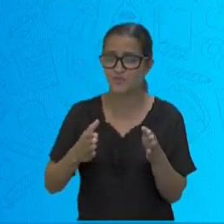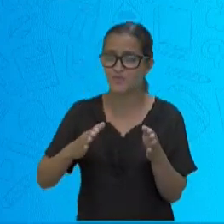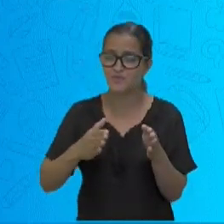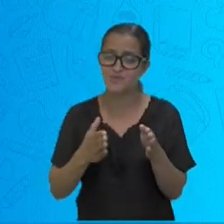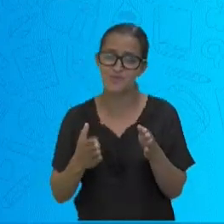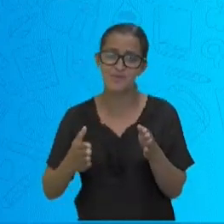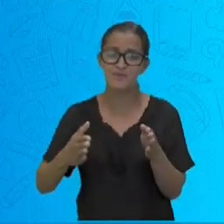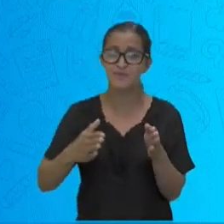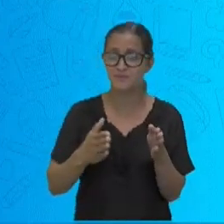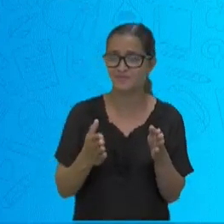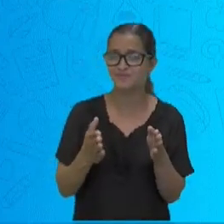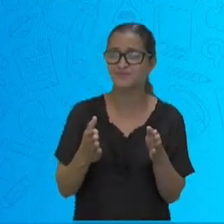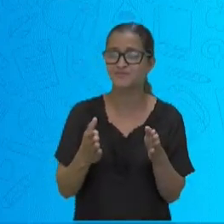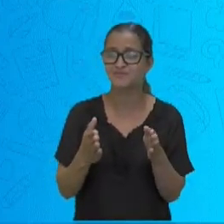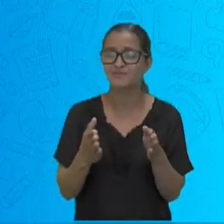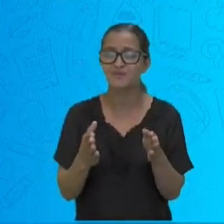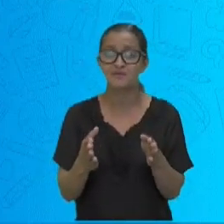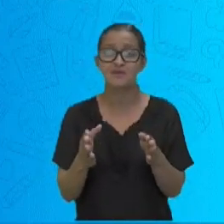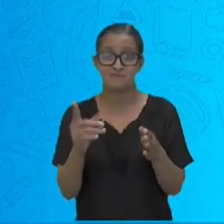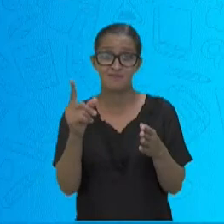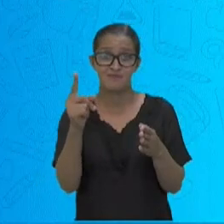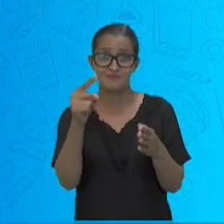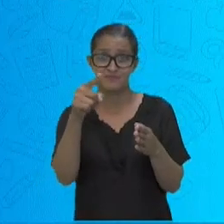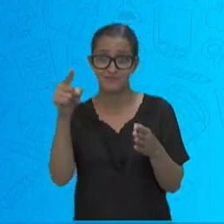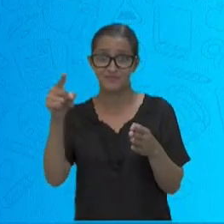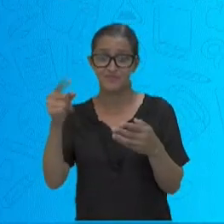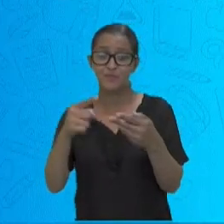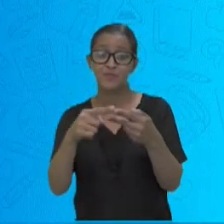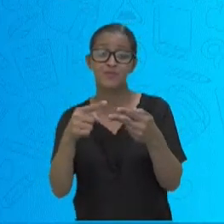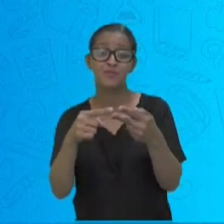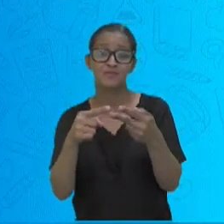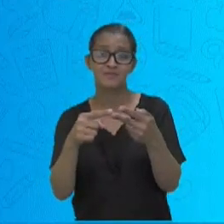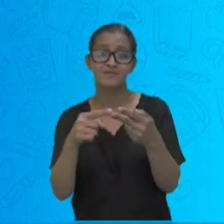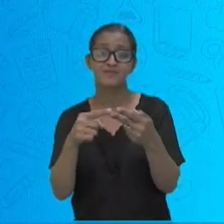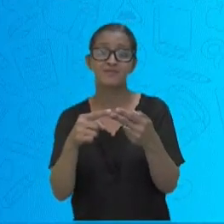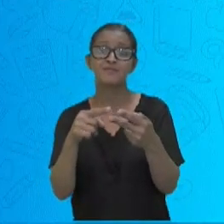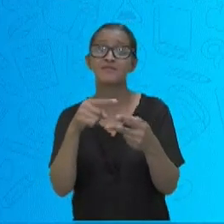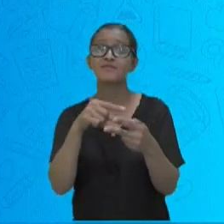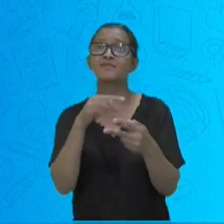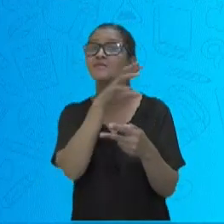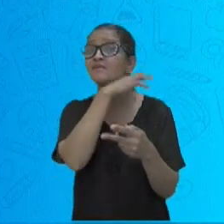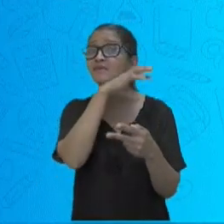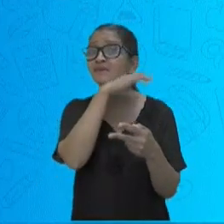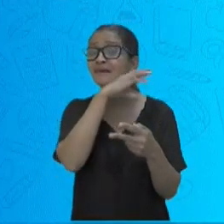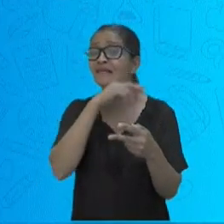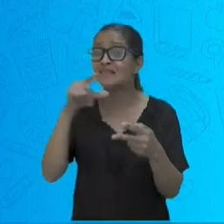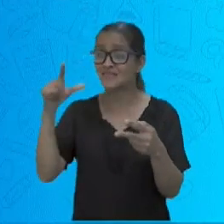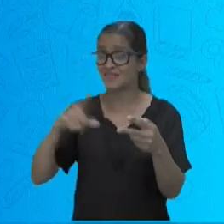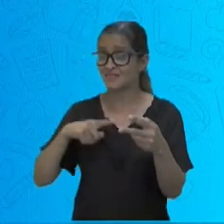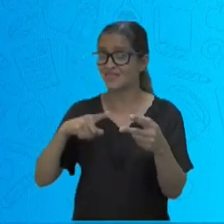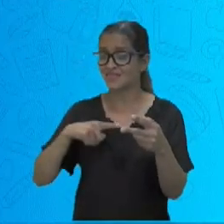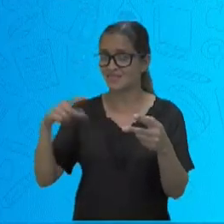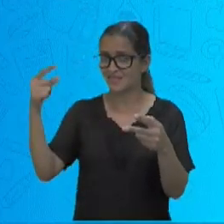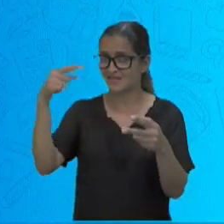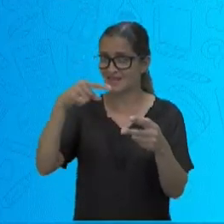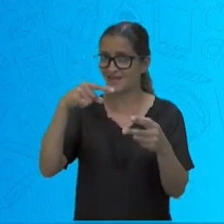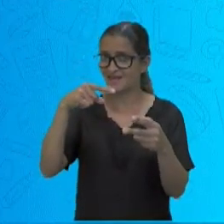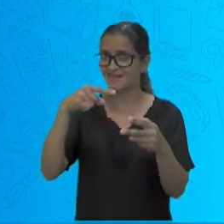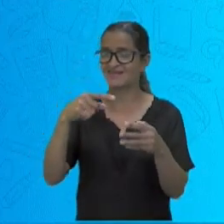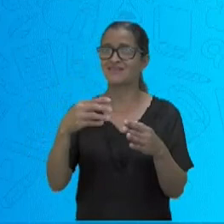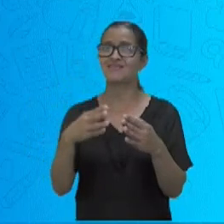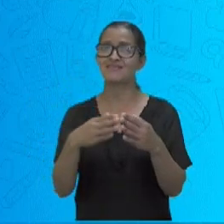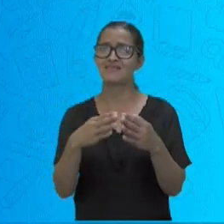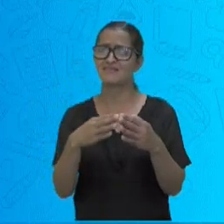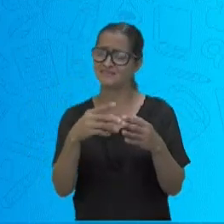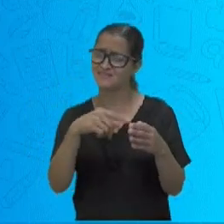a quantidade de animais que possuem, o total de animais que possuem nesta turma. Se nós contarmos aqui,